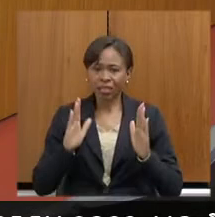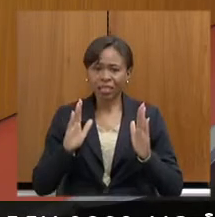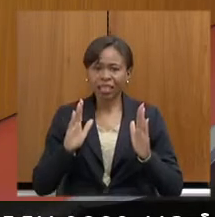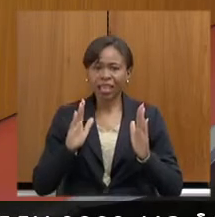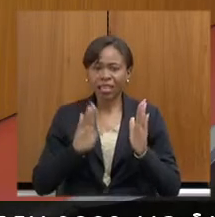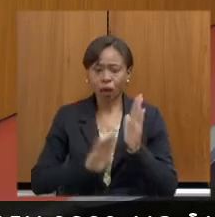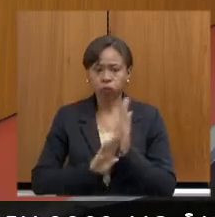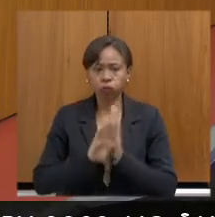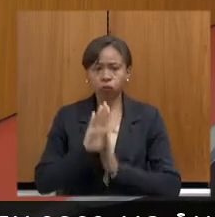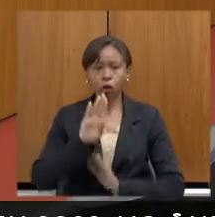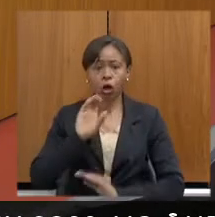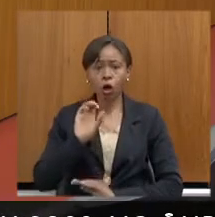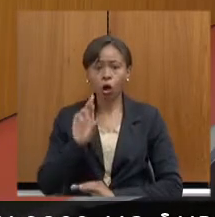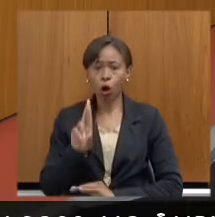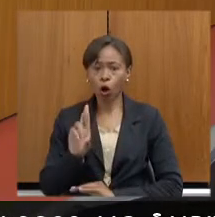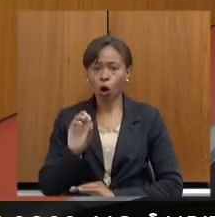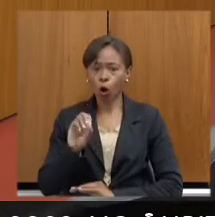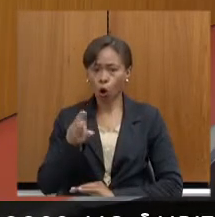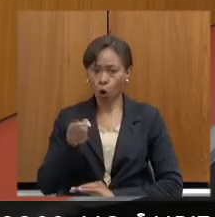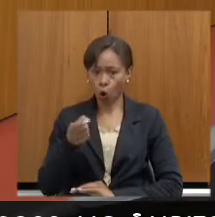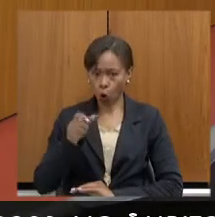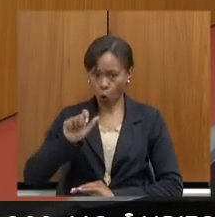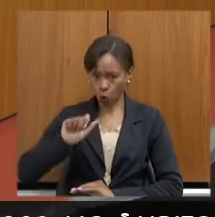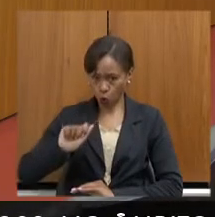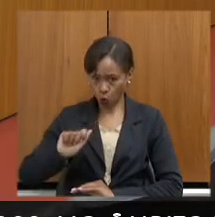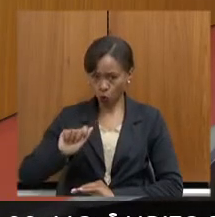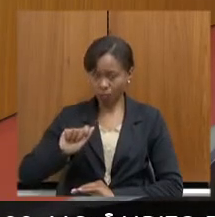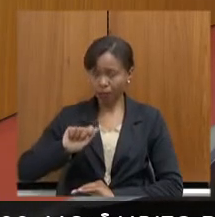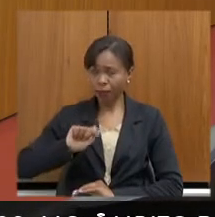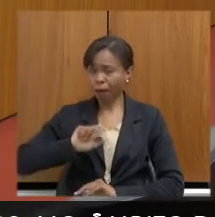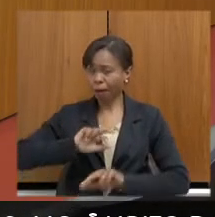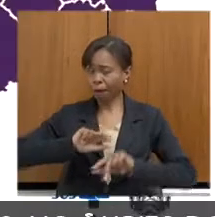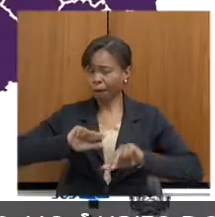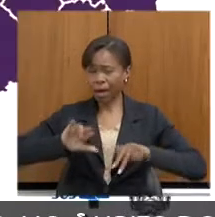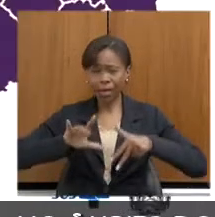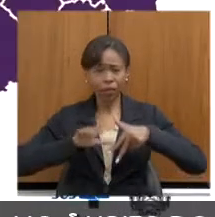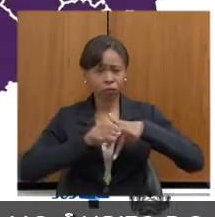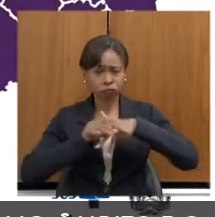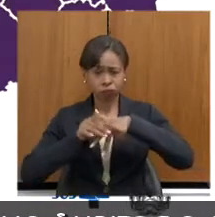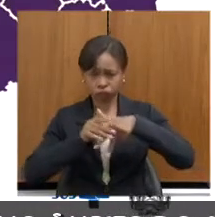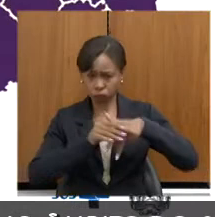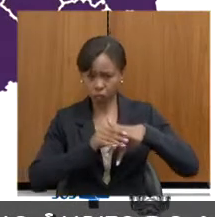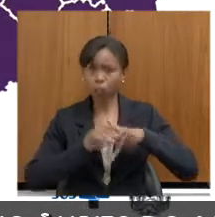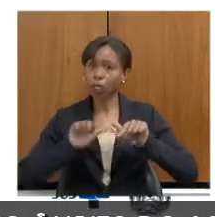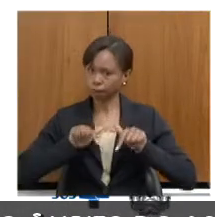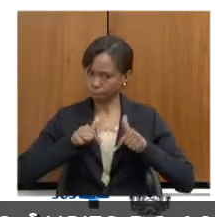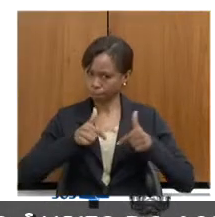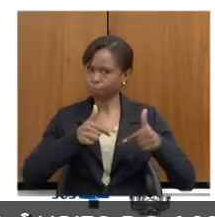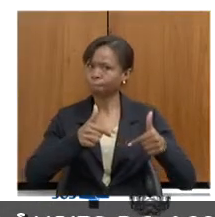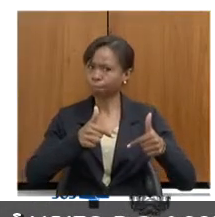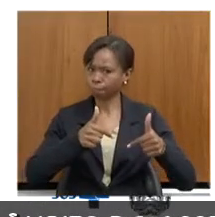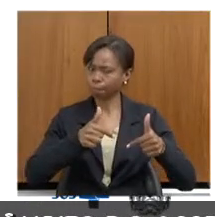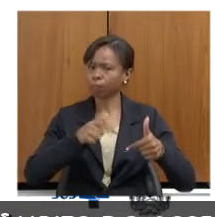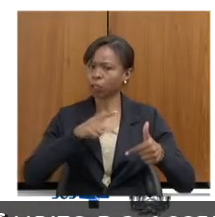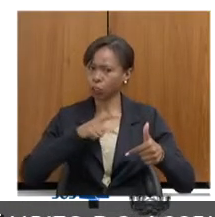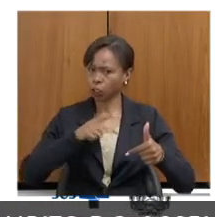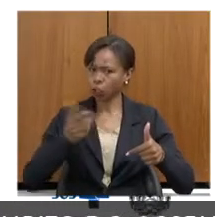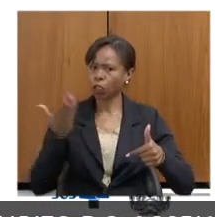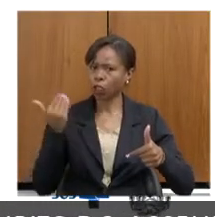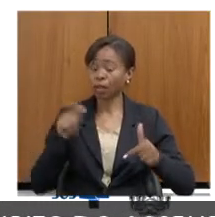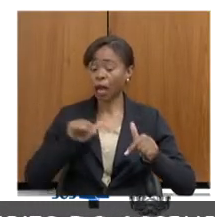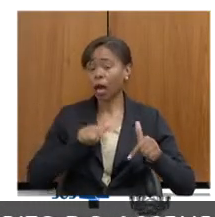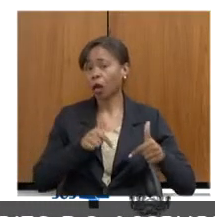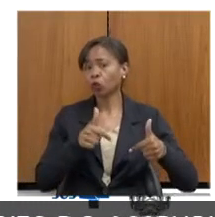Rua já nós chegamos até 964 paz bom e nós fizemos ações importantes pode passar as